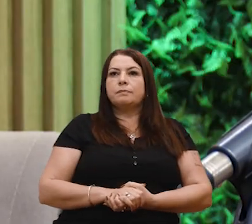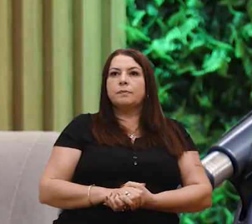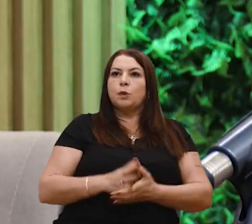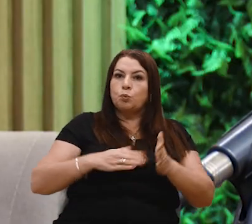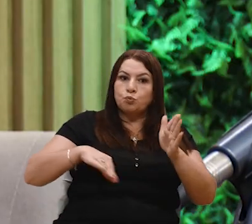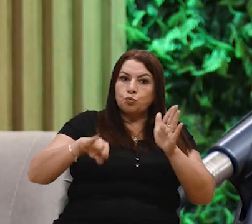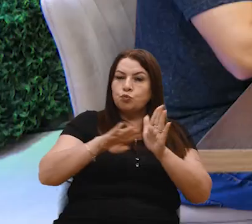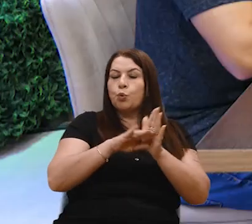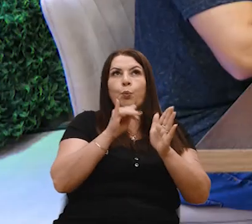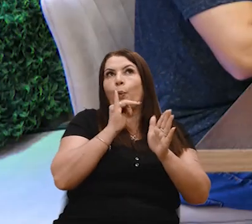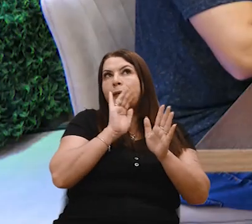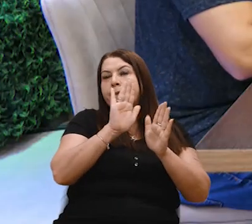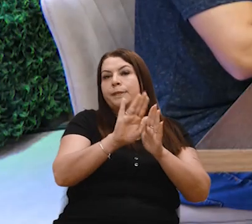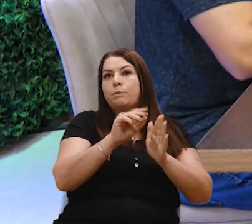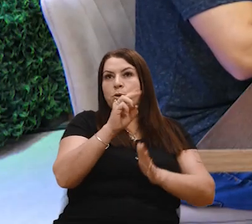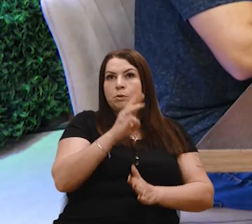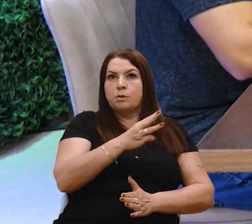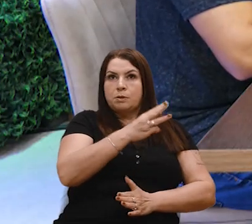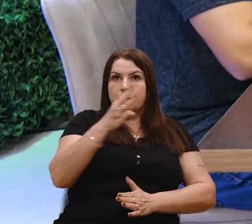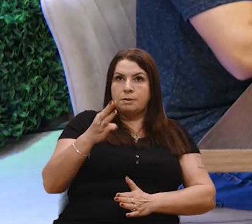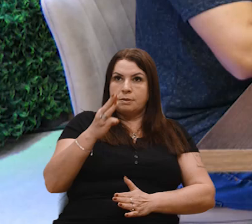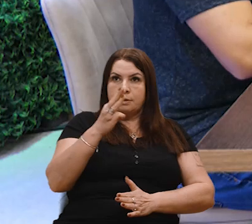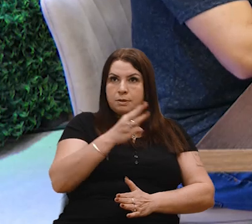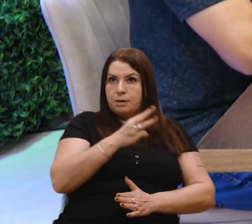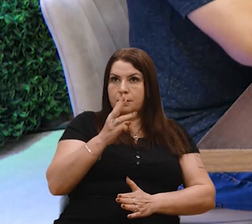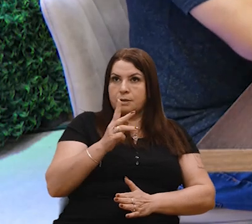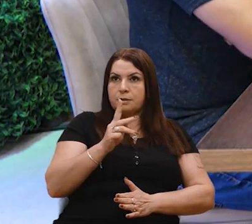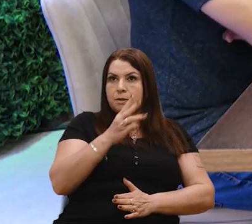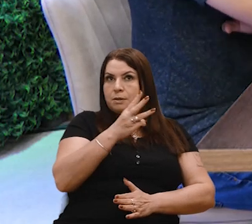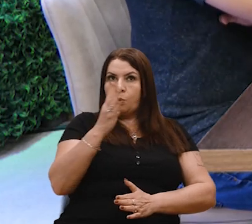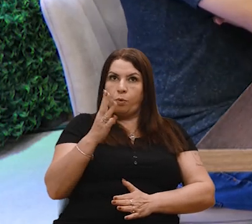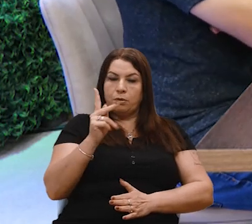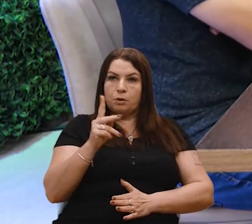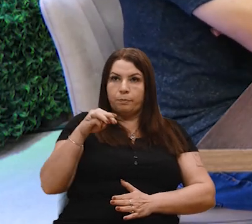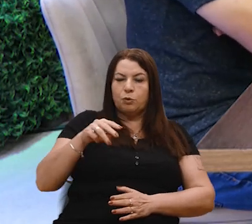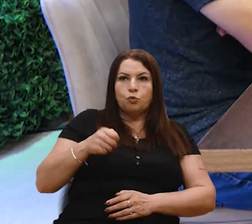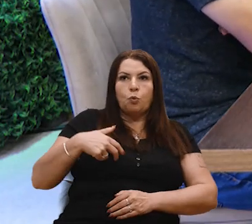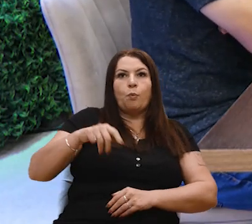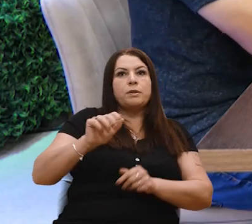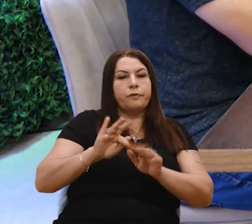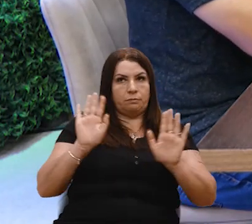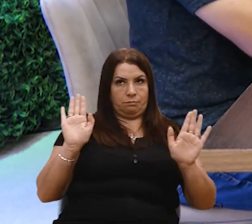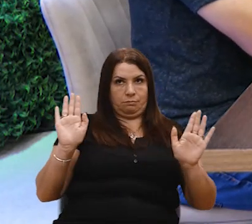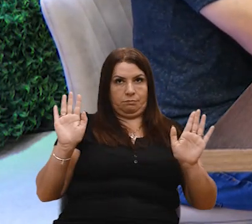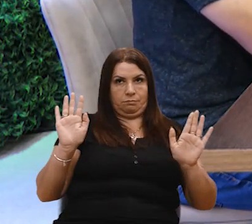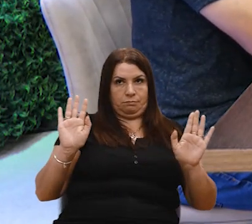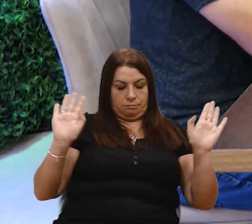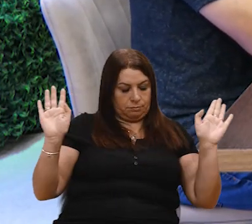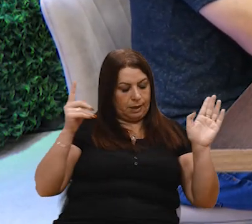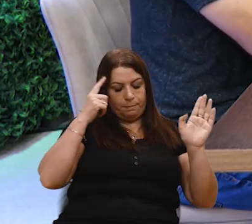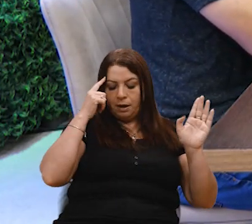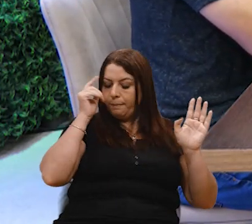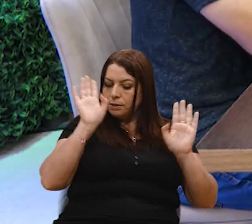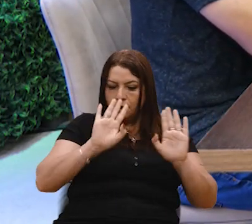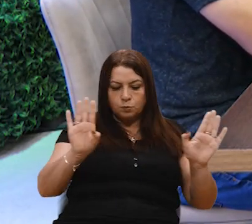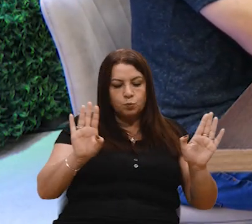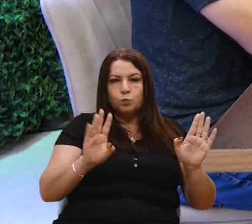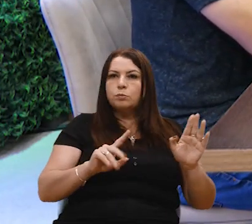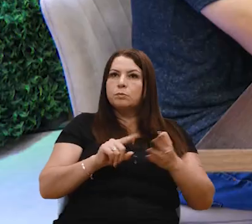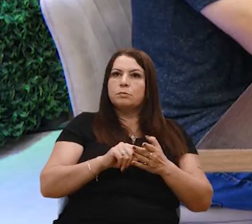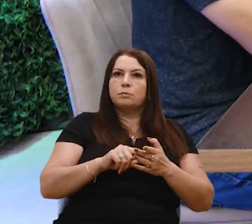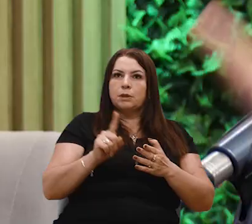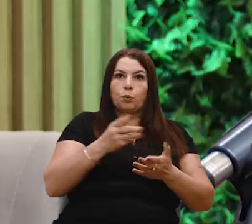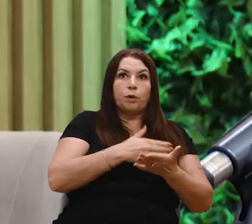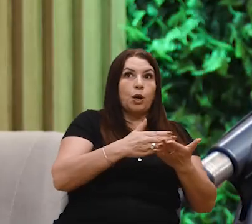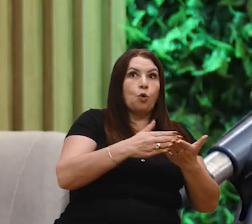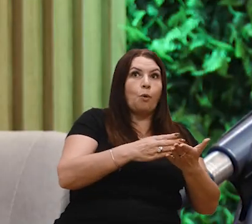metas. Quando eu chego lá, exemplo, nos 33, 34 quilômetros, eu já estou terminando. Na minha